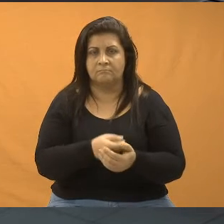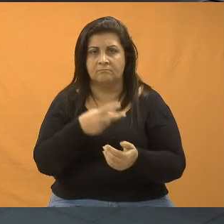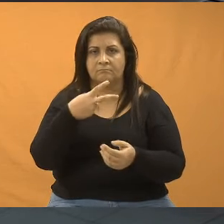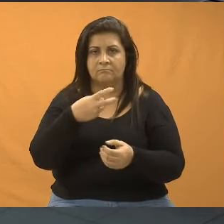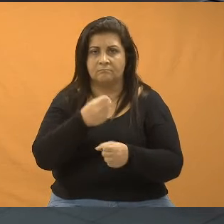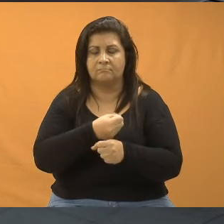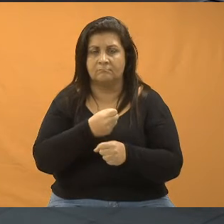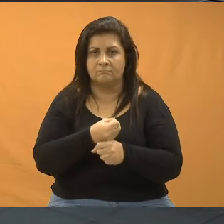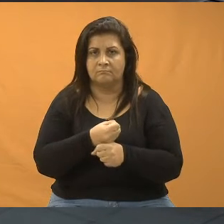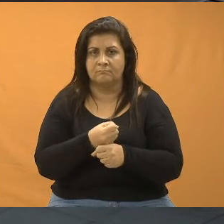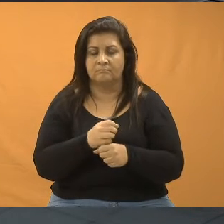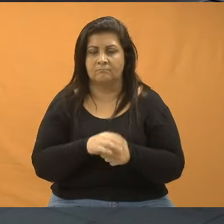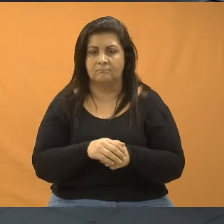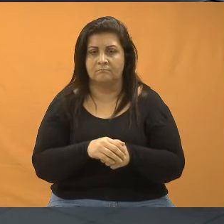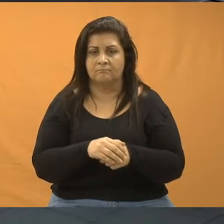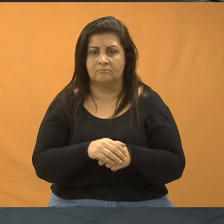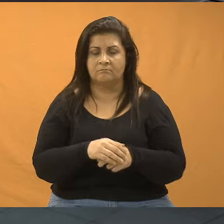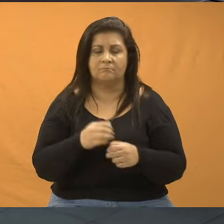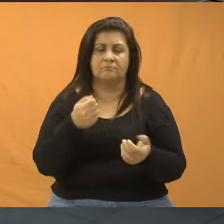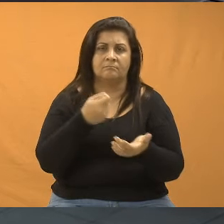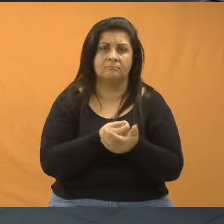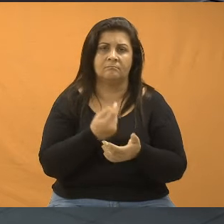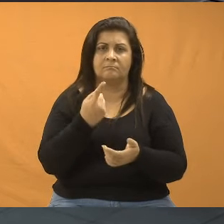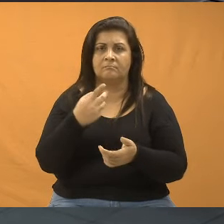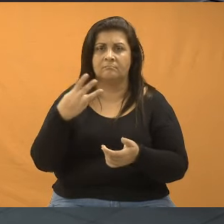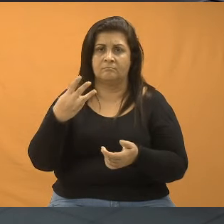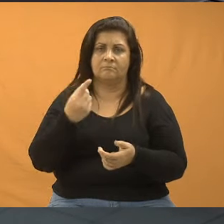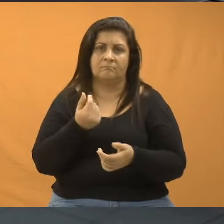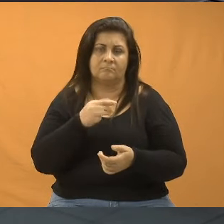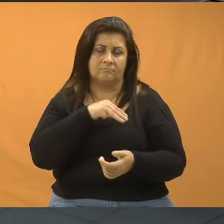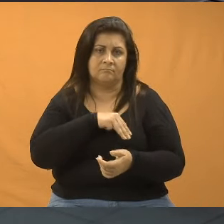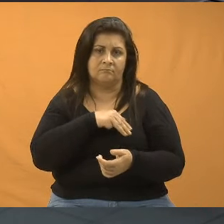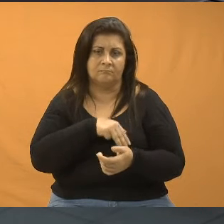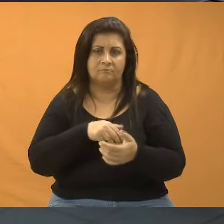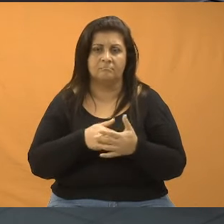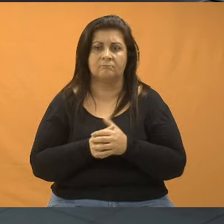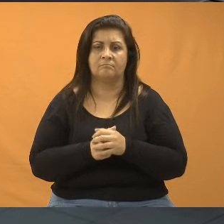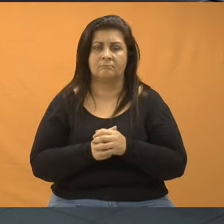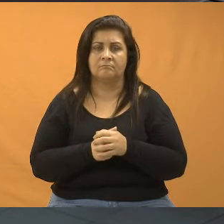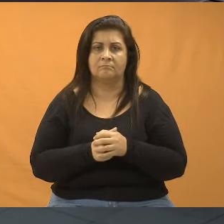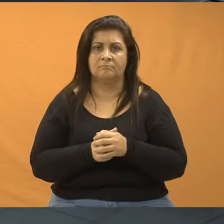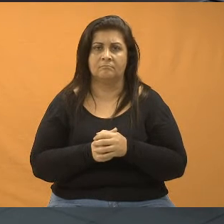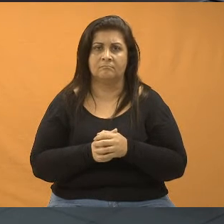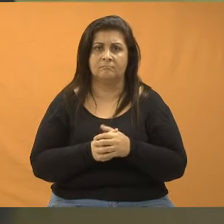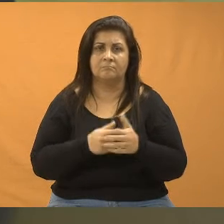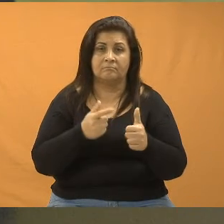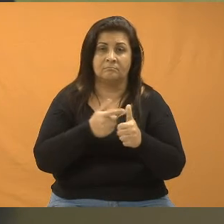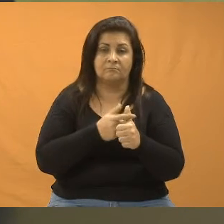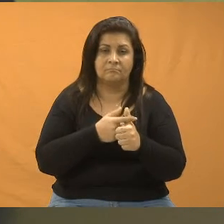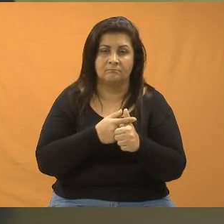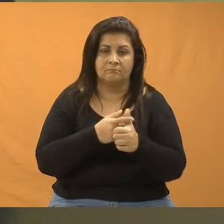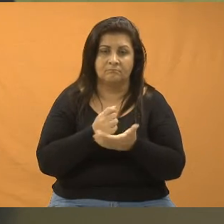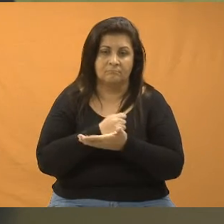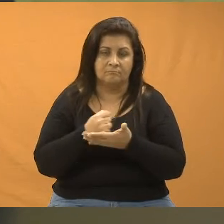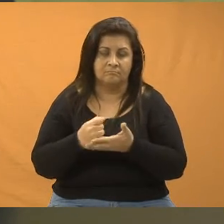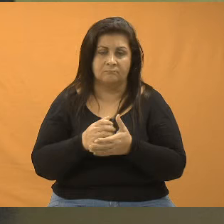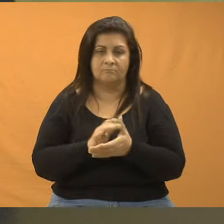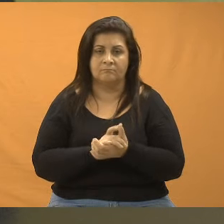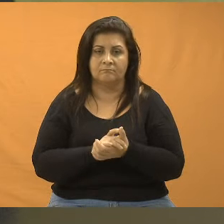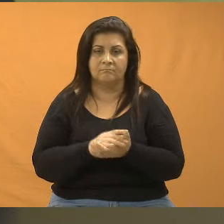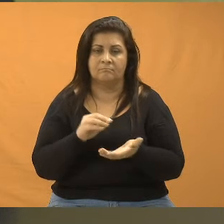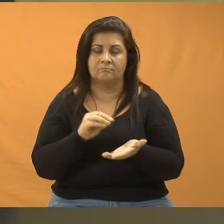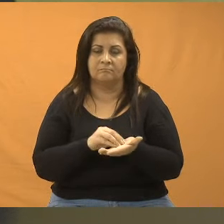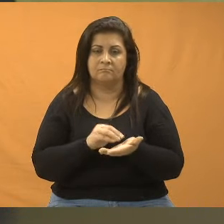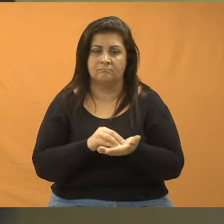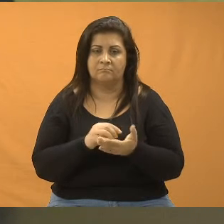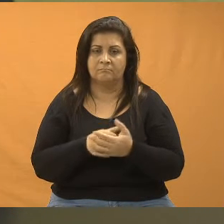para complementar 13º, porque acaba tendo que pagar as dívidas do passado e acaba faltando.